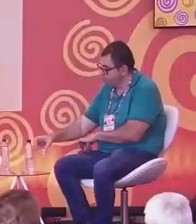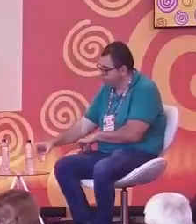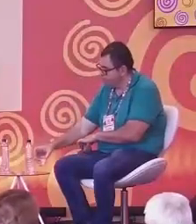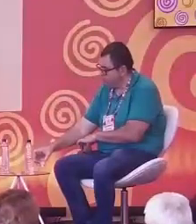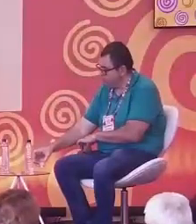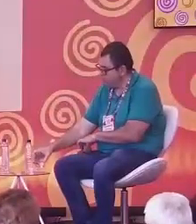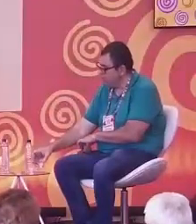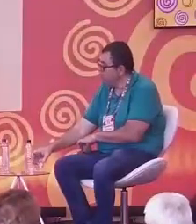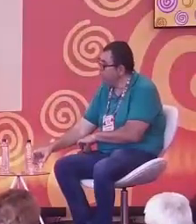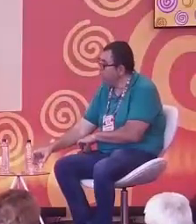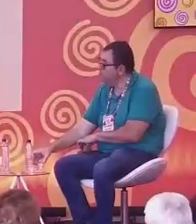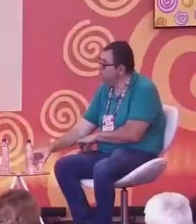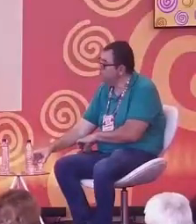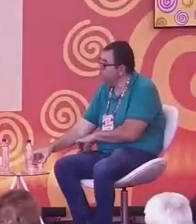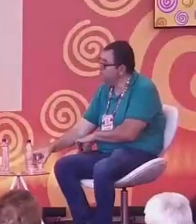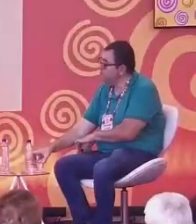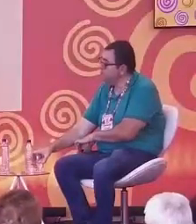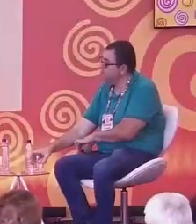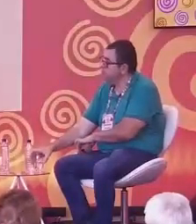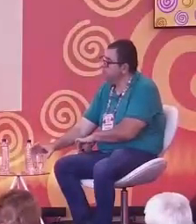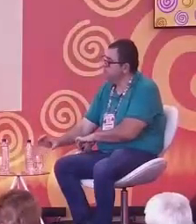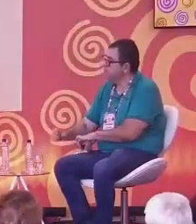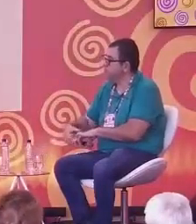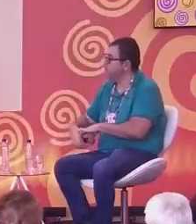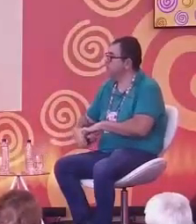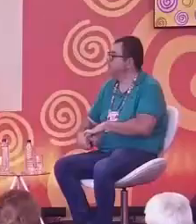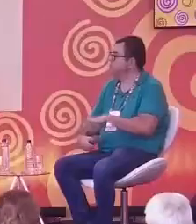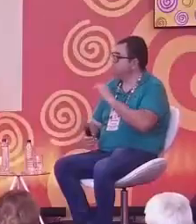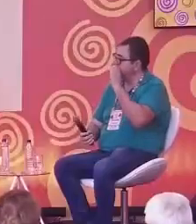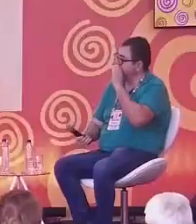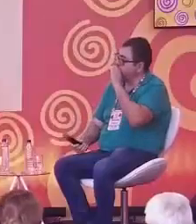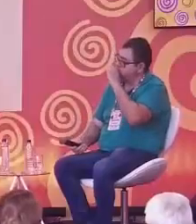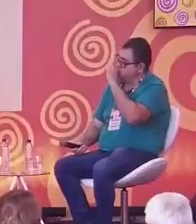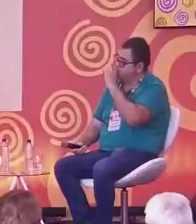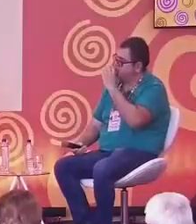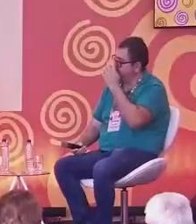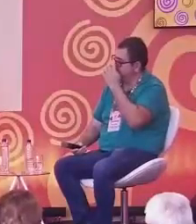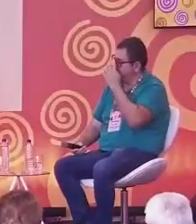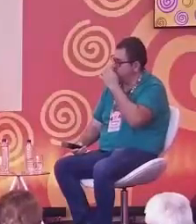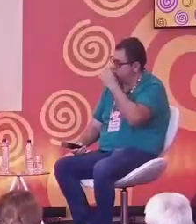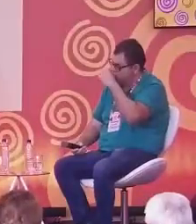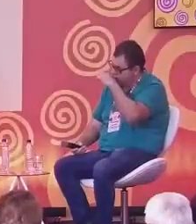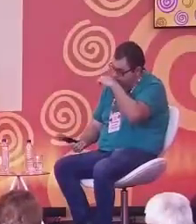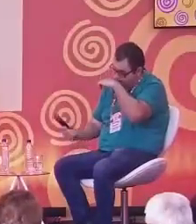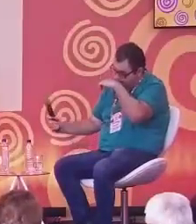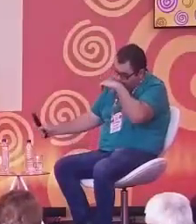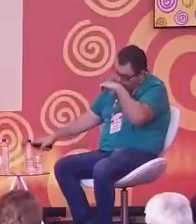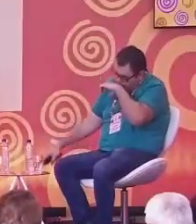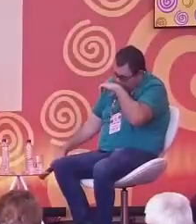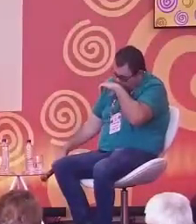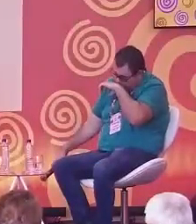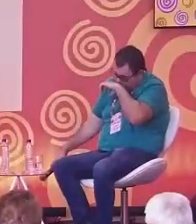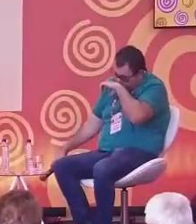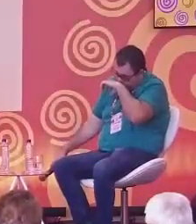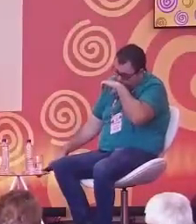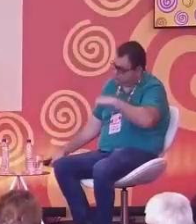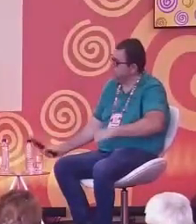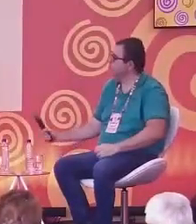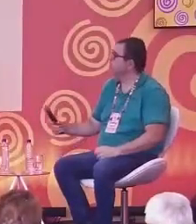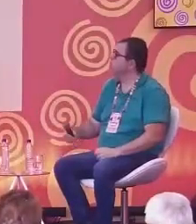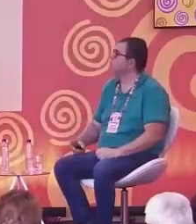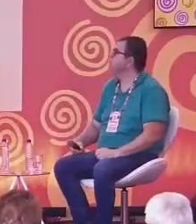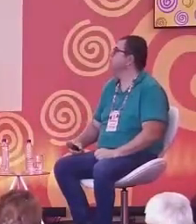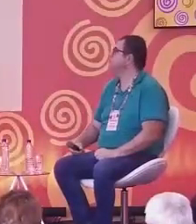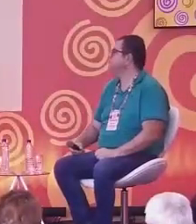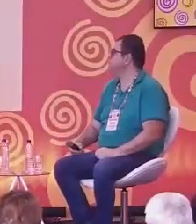era seminarista. Aqui era o fiel da balança. Quem daqui passasse, se ordenava. Aqui era o